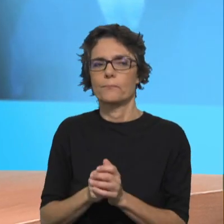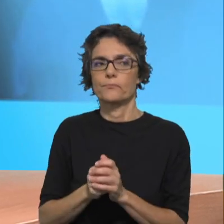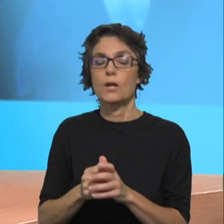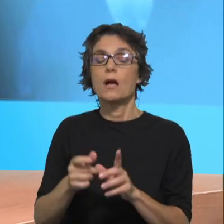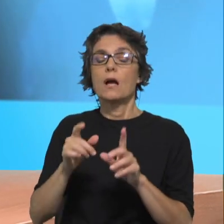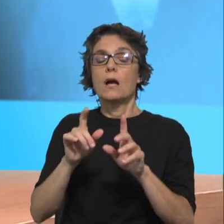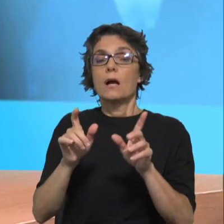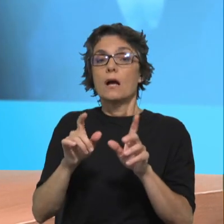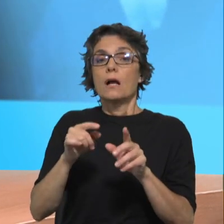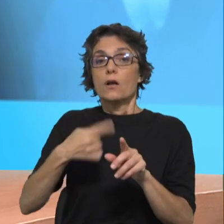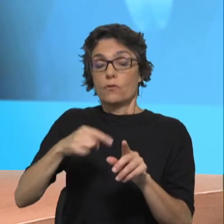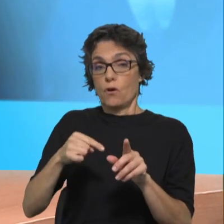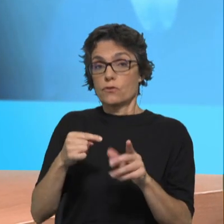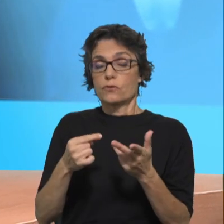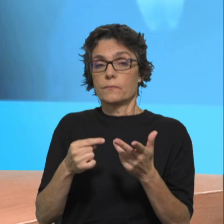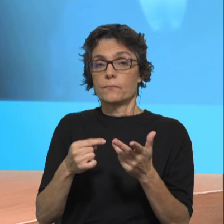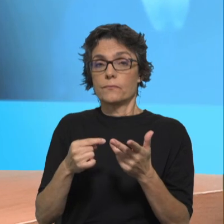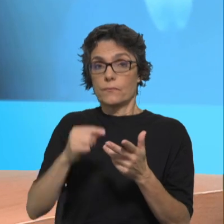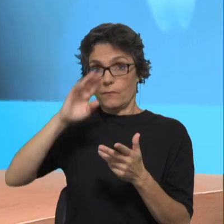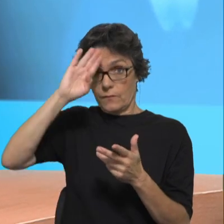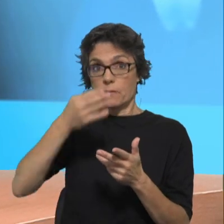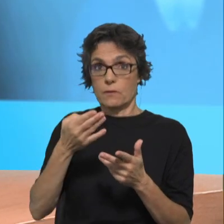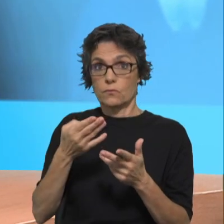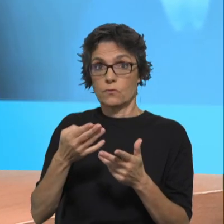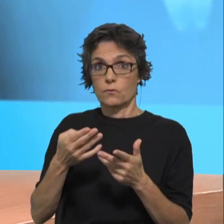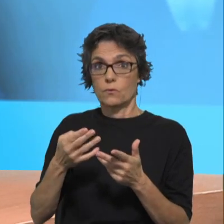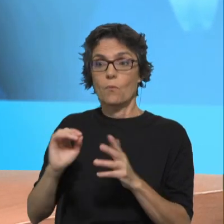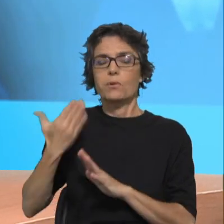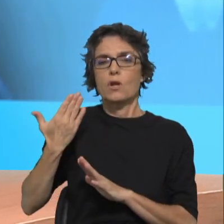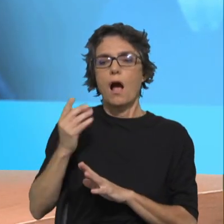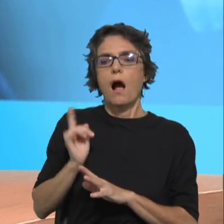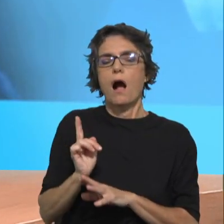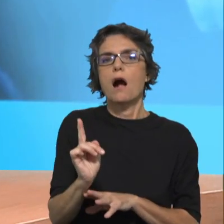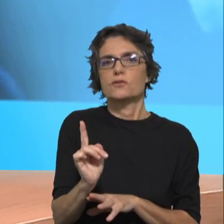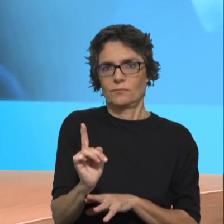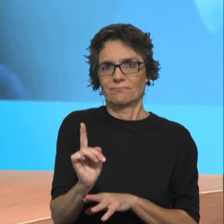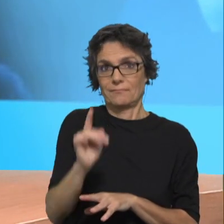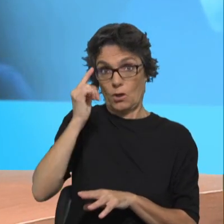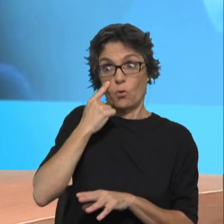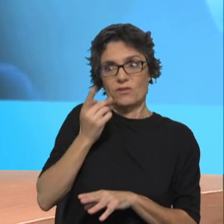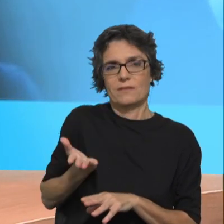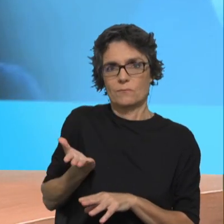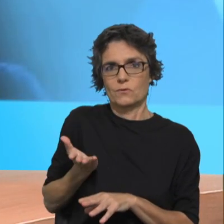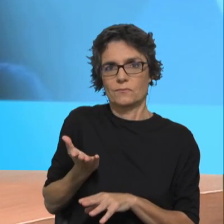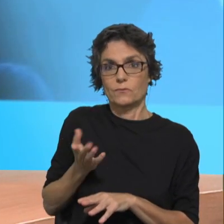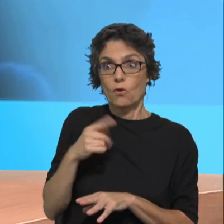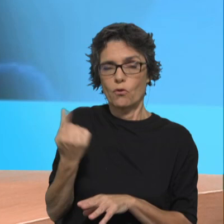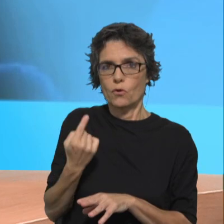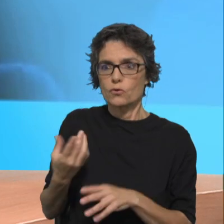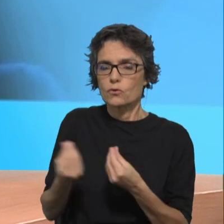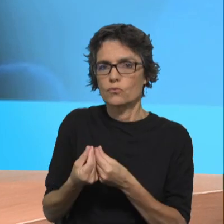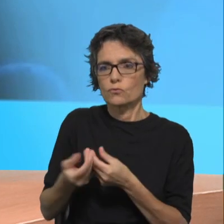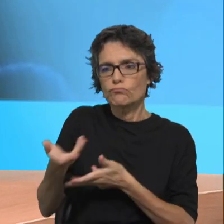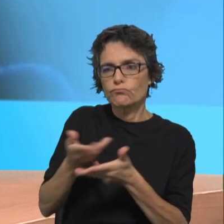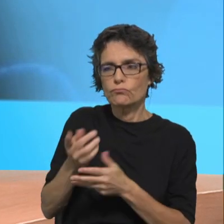com isso? Agora, temos identificadas as prioridades, em conjunto, em sinodalidade, identificamos as